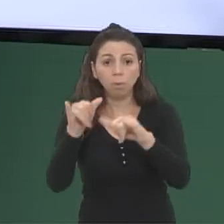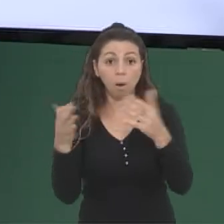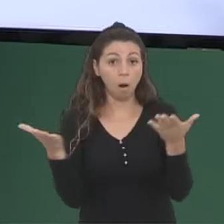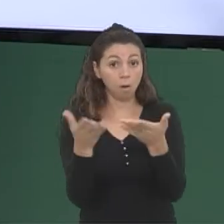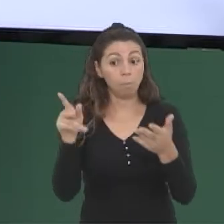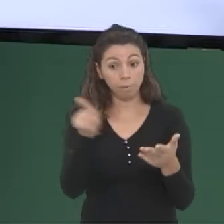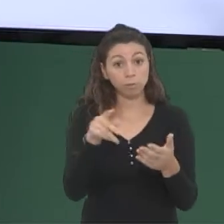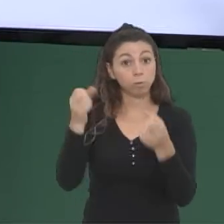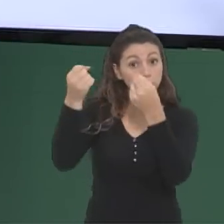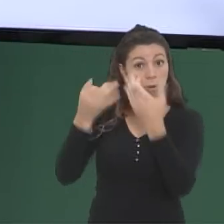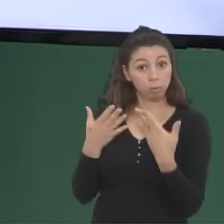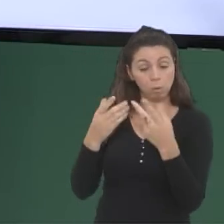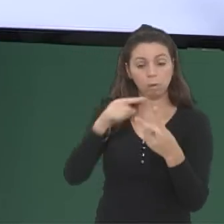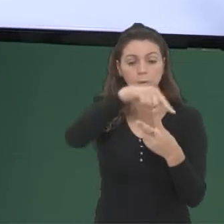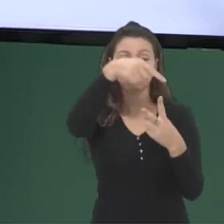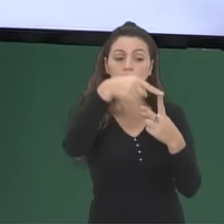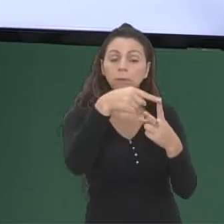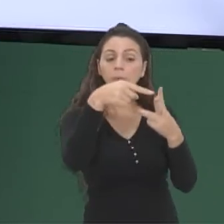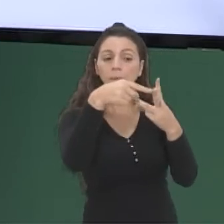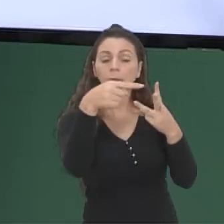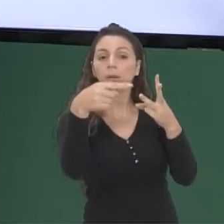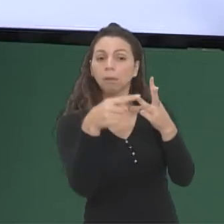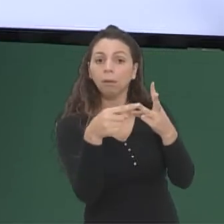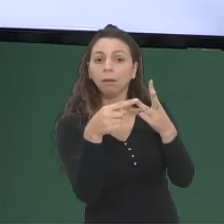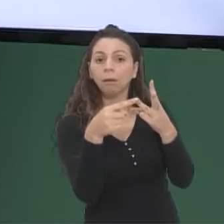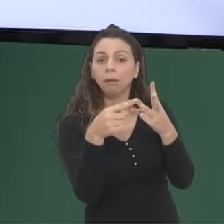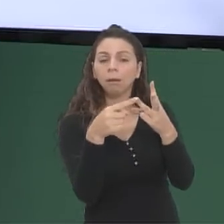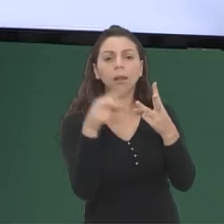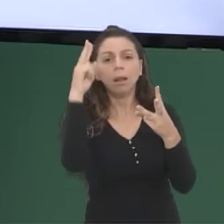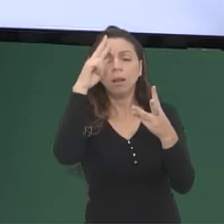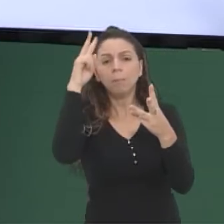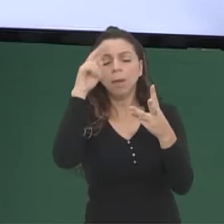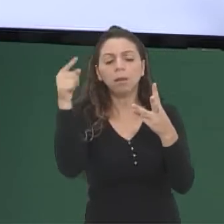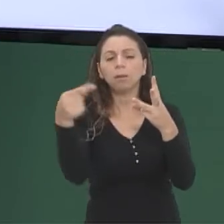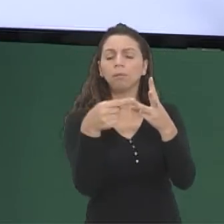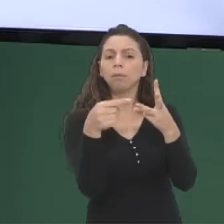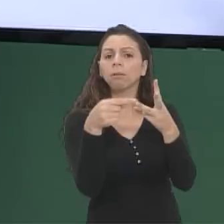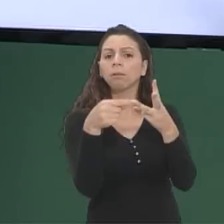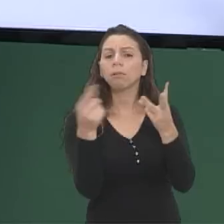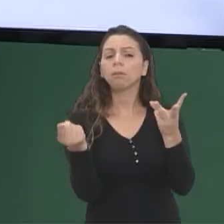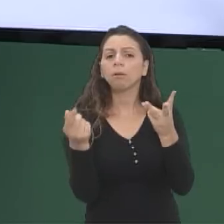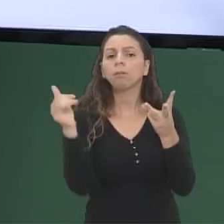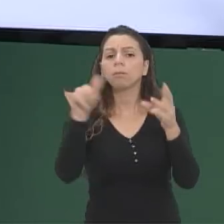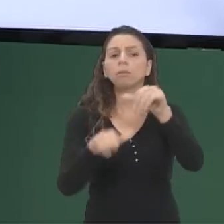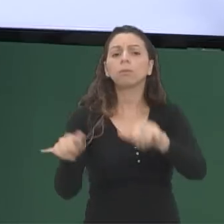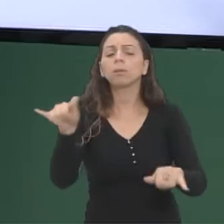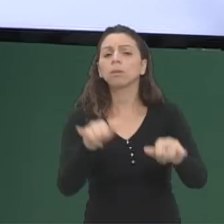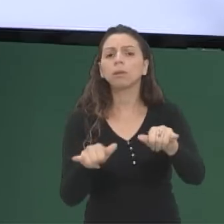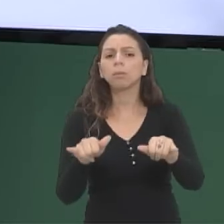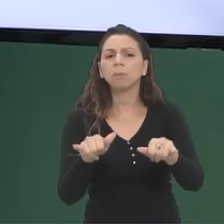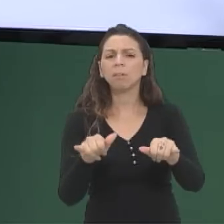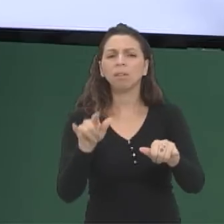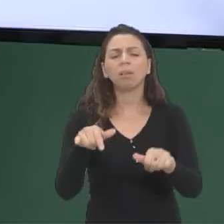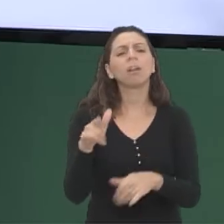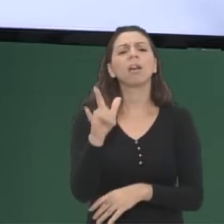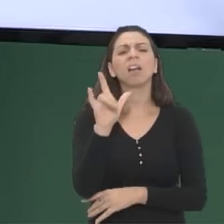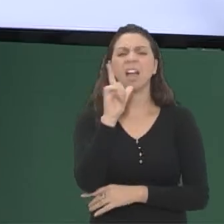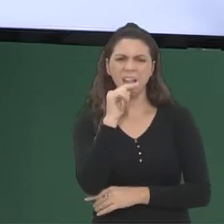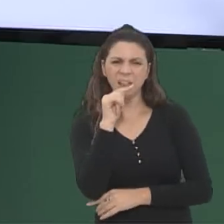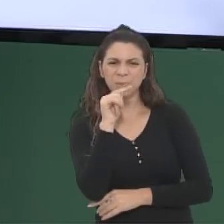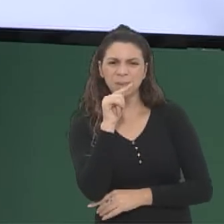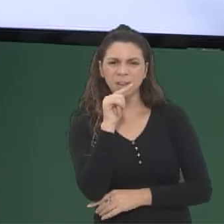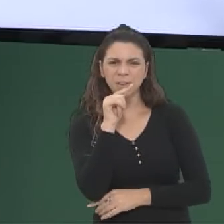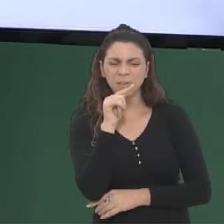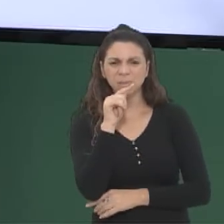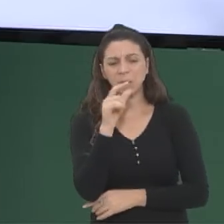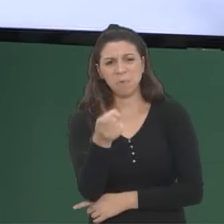intemperismo: físico, biológico e químico. Vamos relembrar do químico? Quem causa ele? Será que é a água? Será